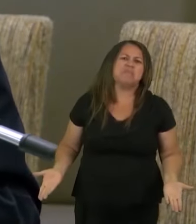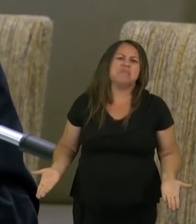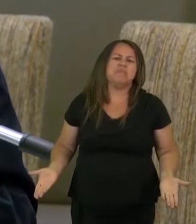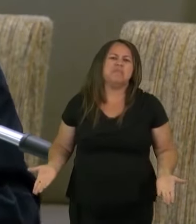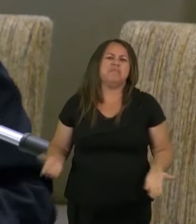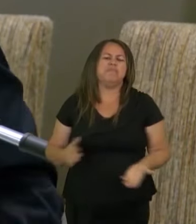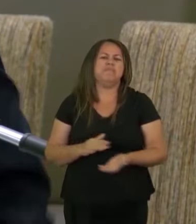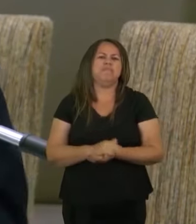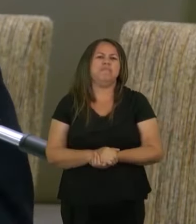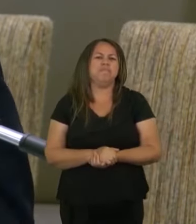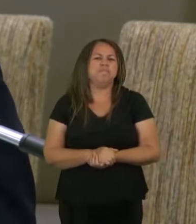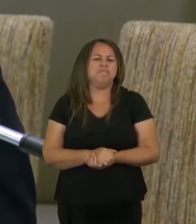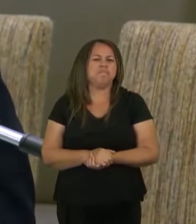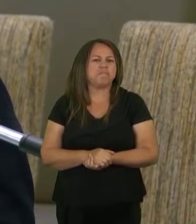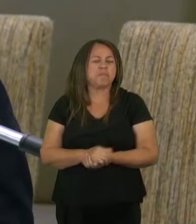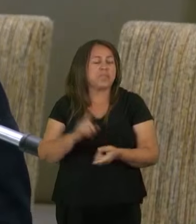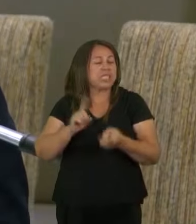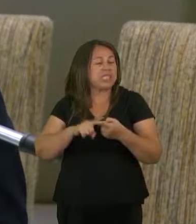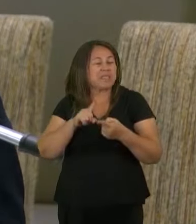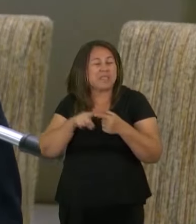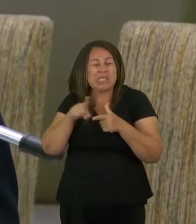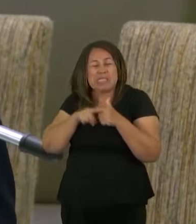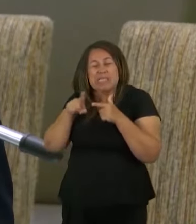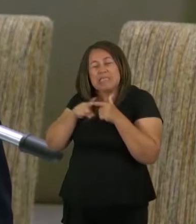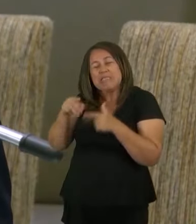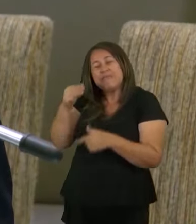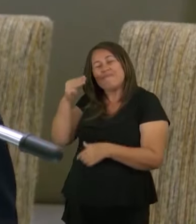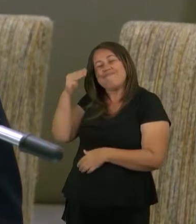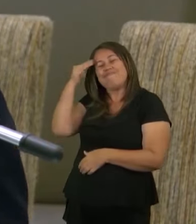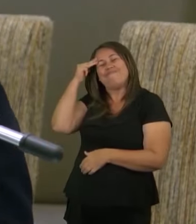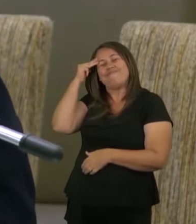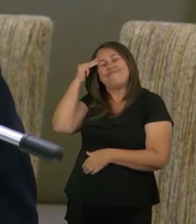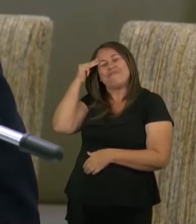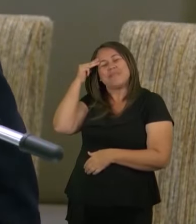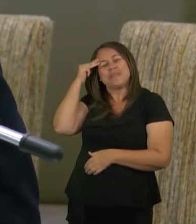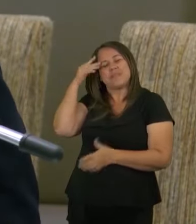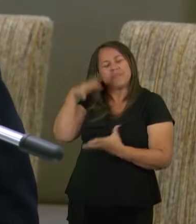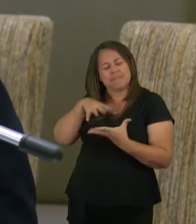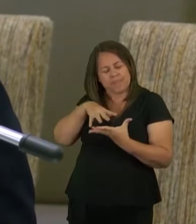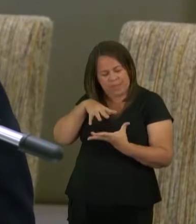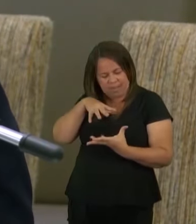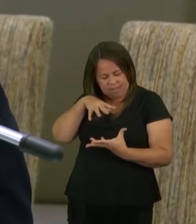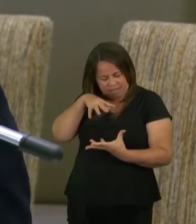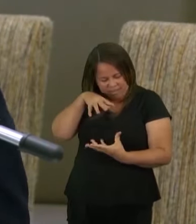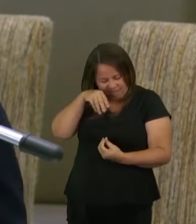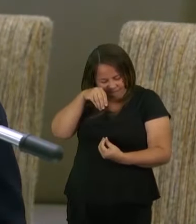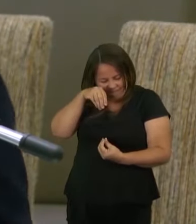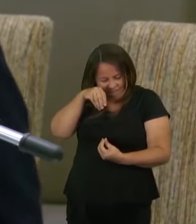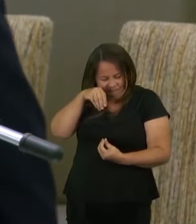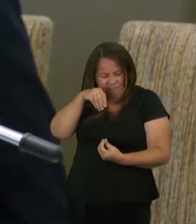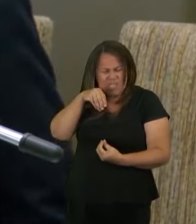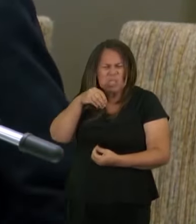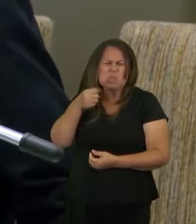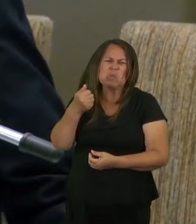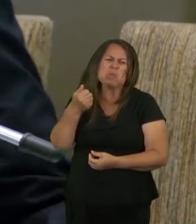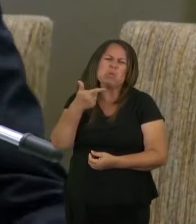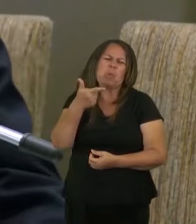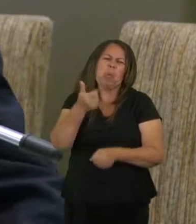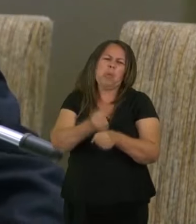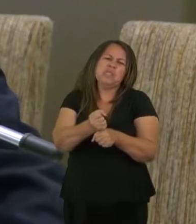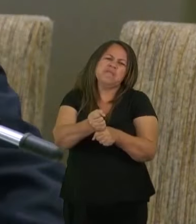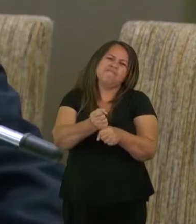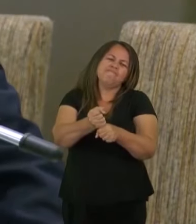organismo, na sua mente, na sua alma. 12